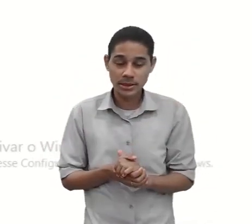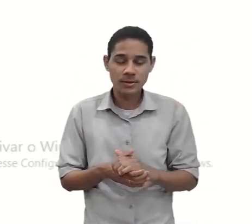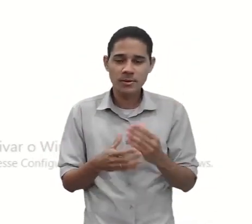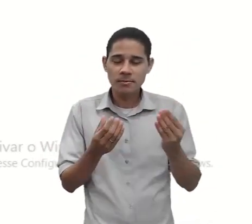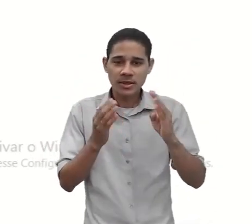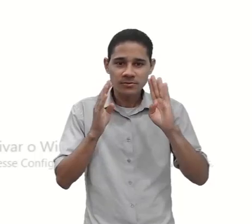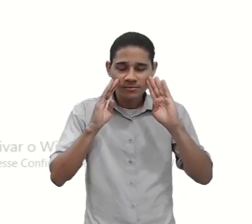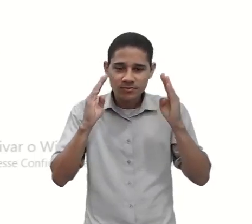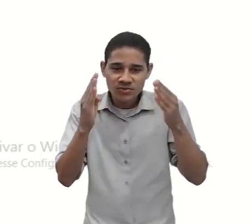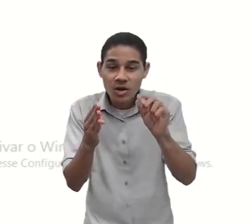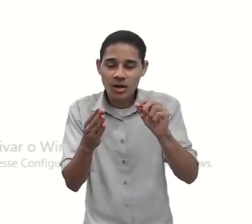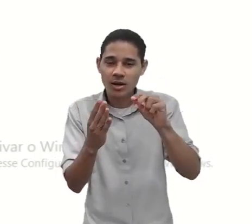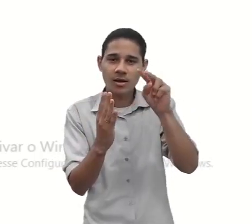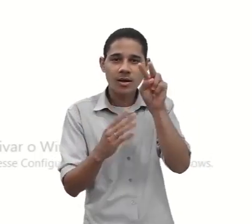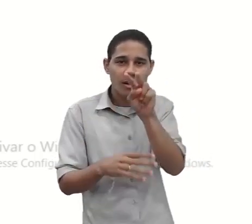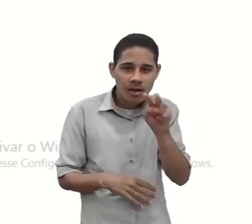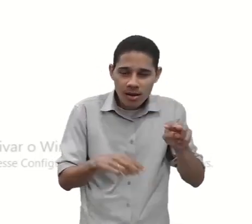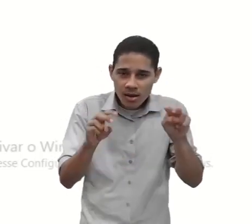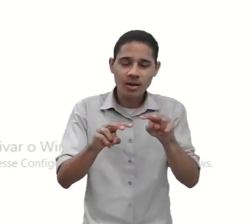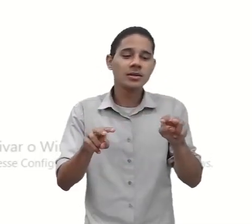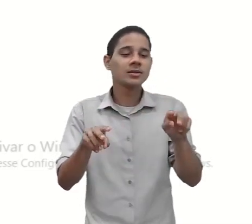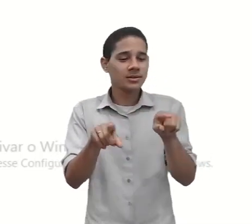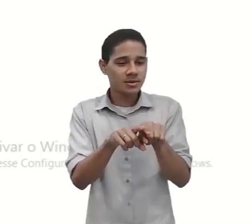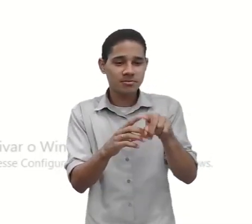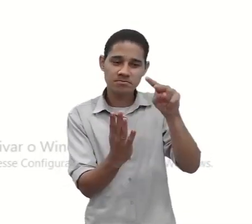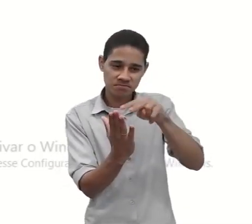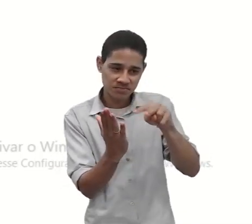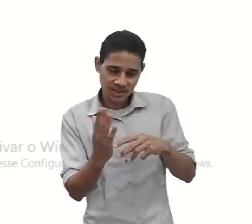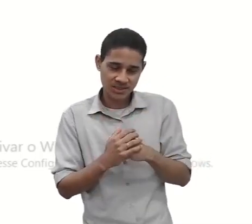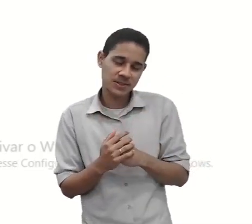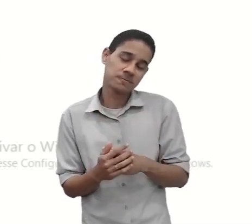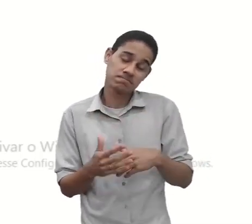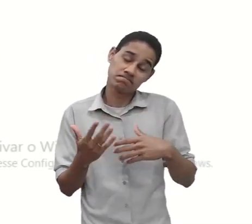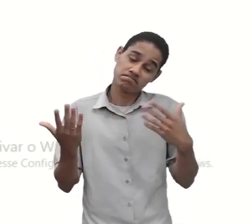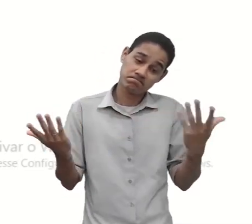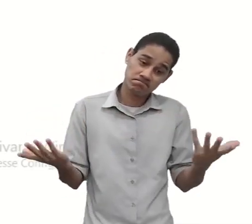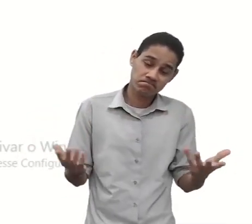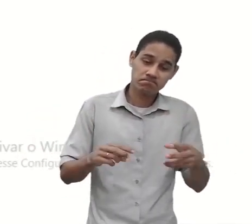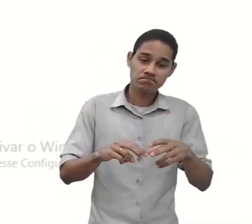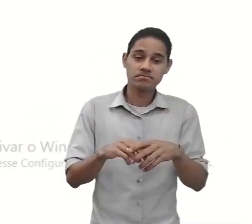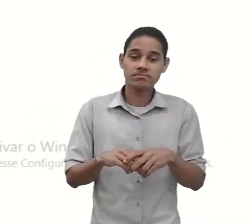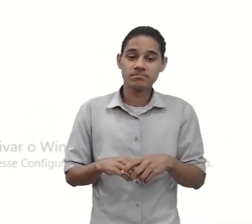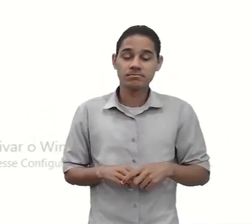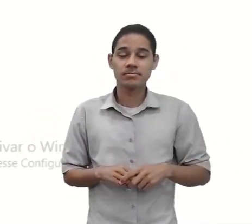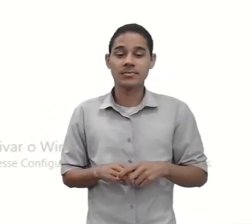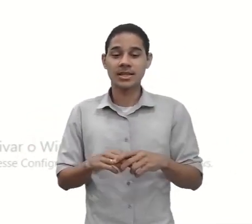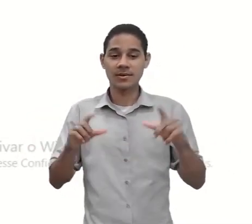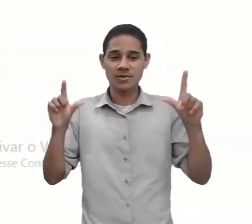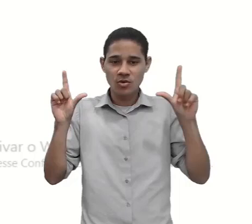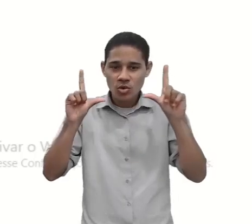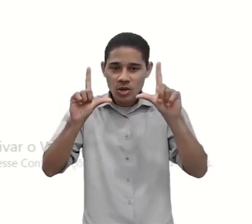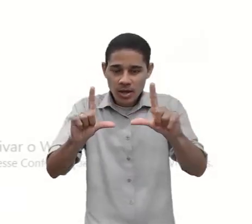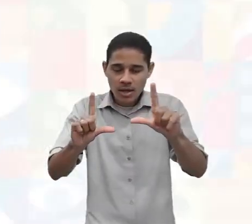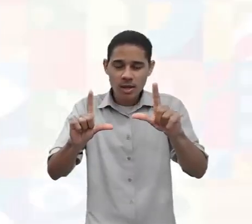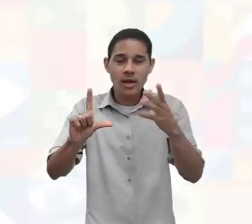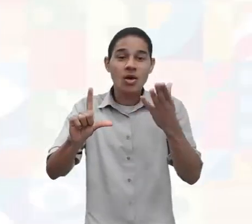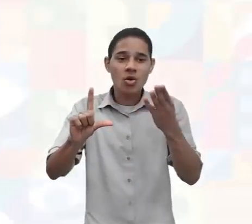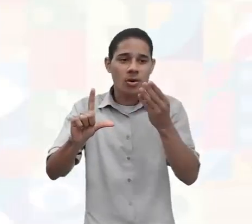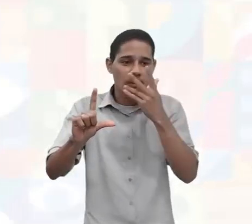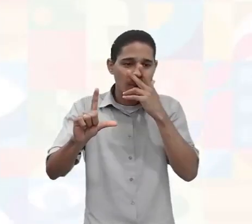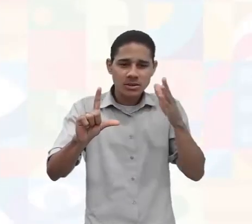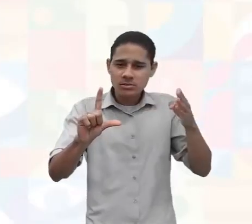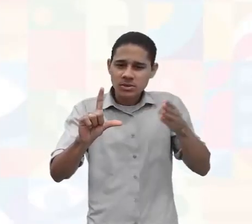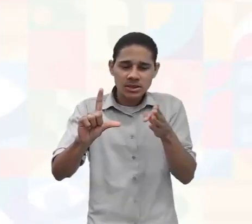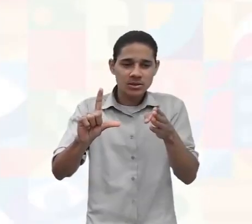direcionar a leitura e a visualização. Portanto, o enquadramento que ele vai direcionar um pouco como você